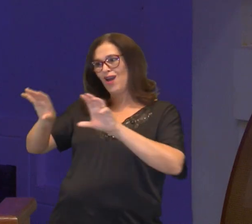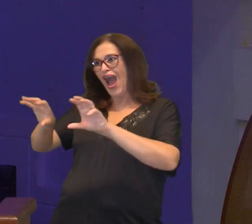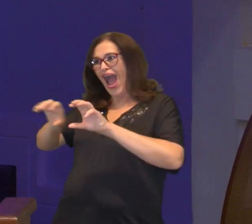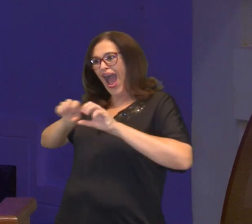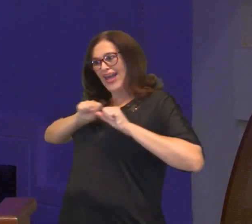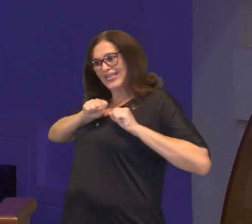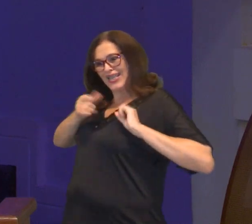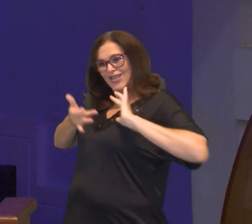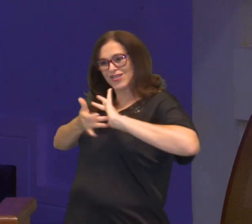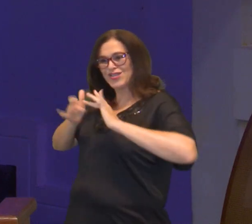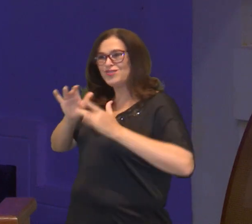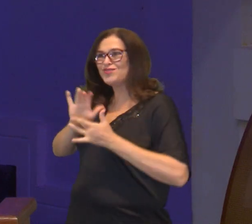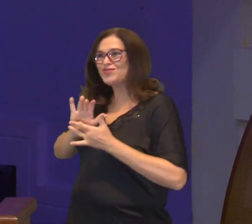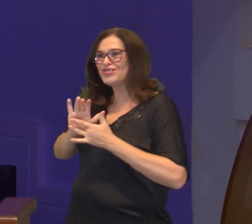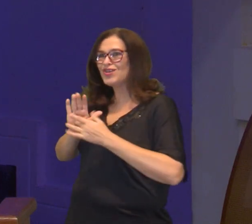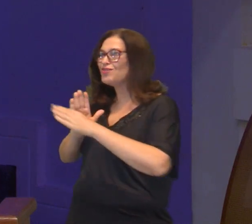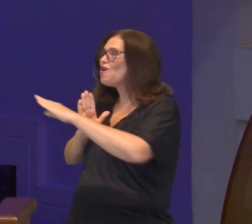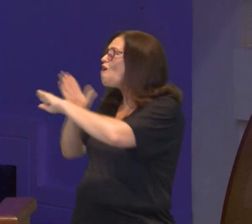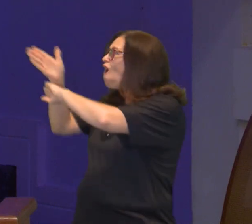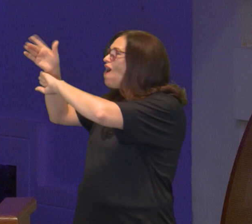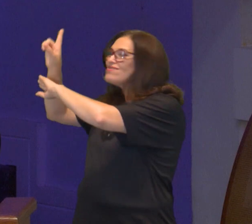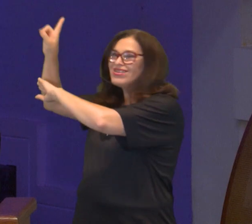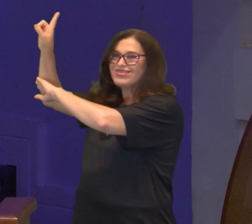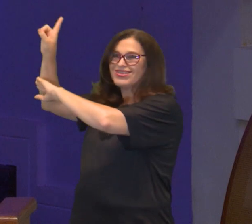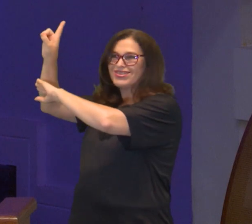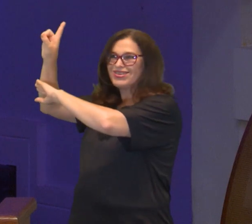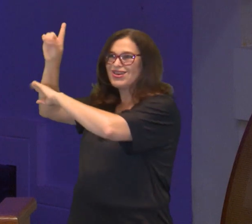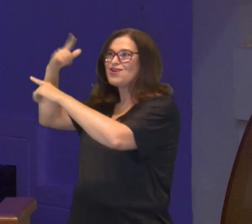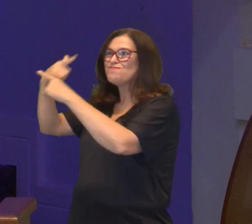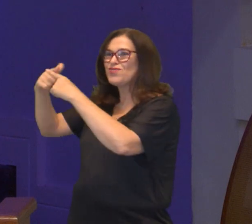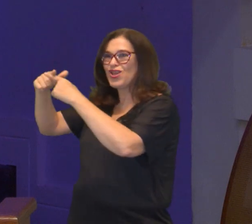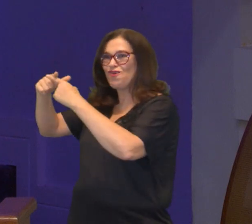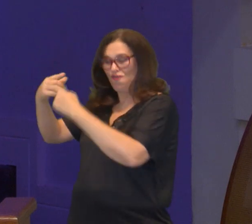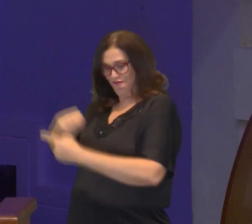tem acesso a Deus, porque está morto para Deus.